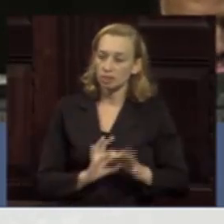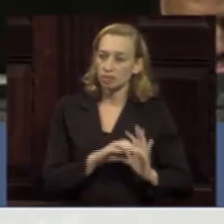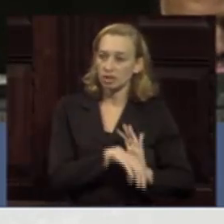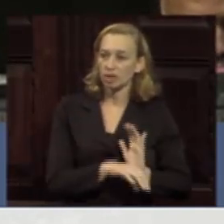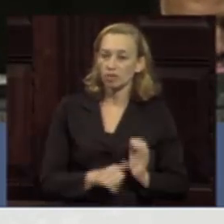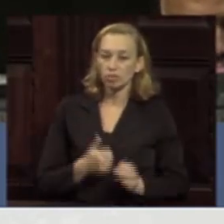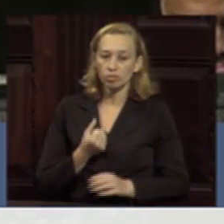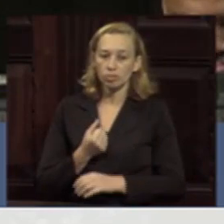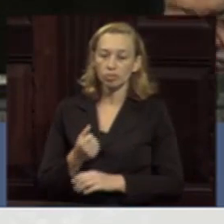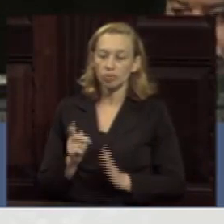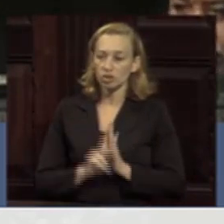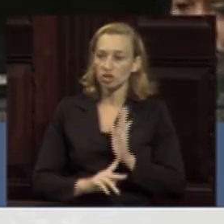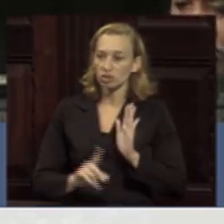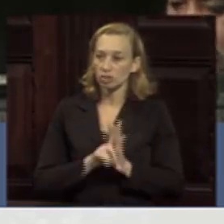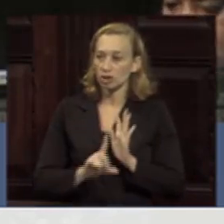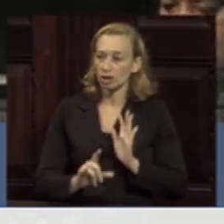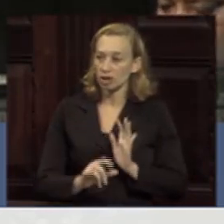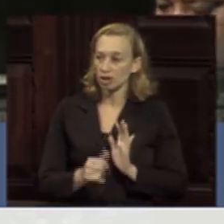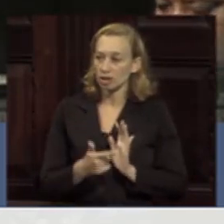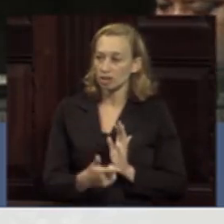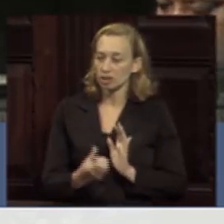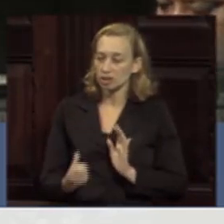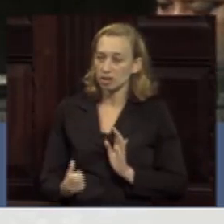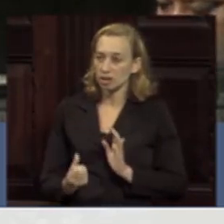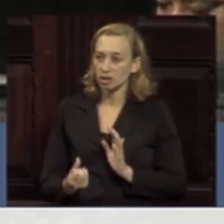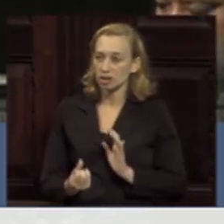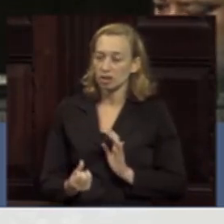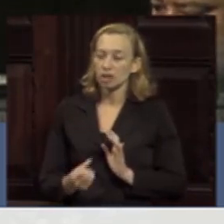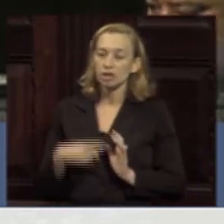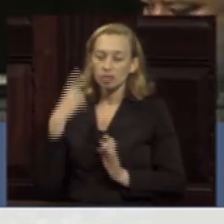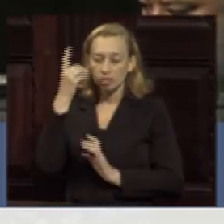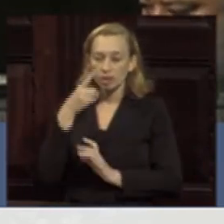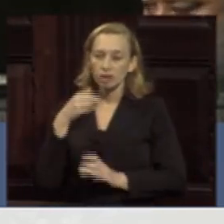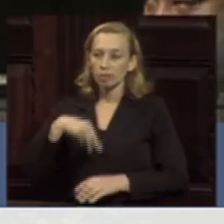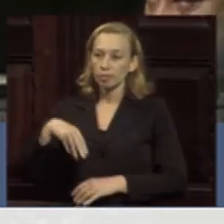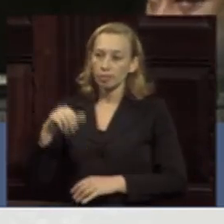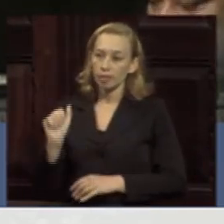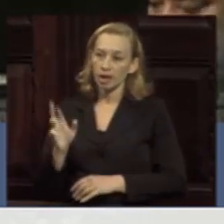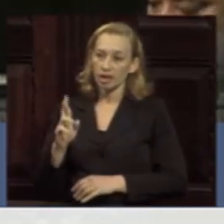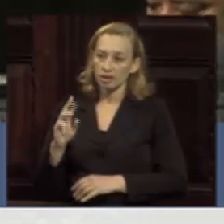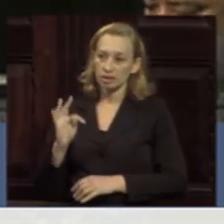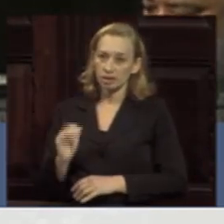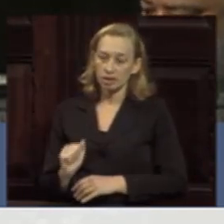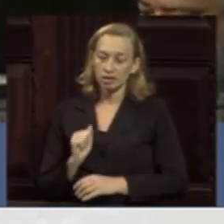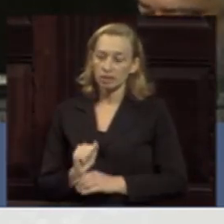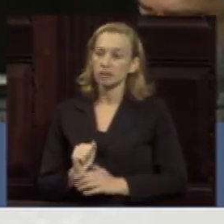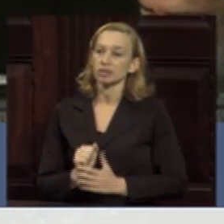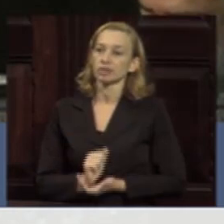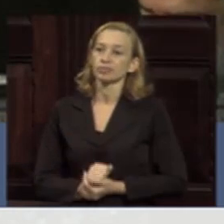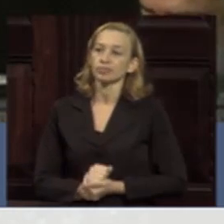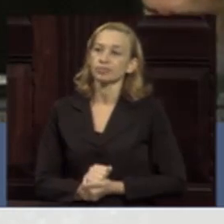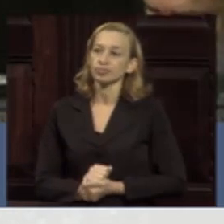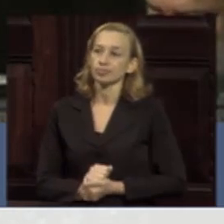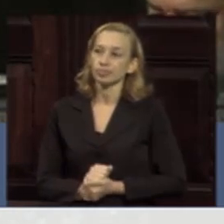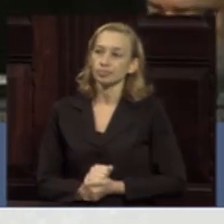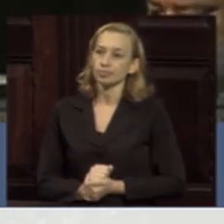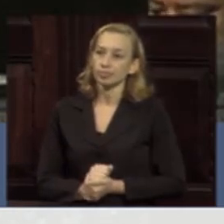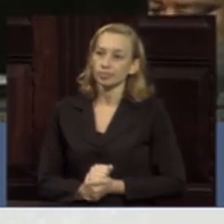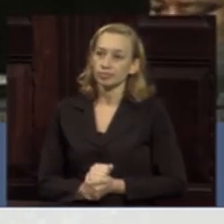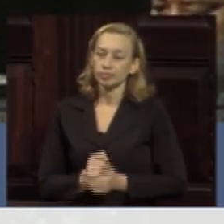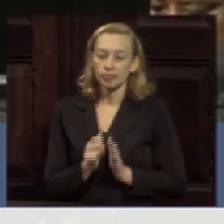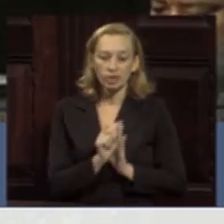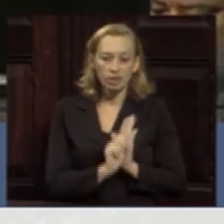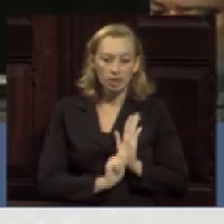lei 1693-2016, de autoria da deputada Marta Rocha, que dispõe sobre a vedação